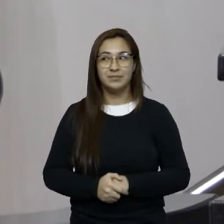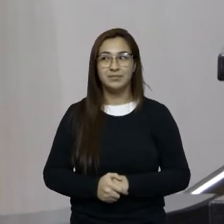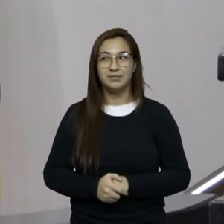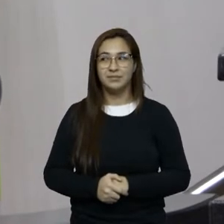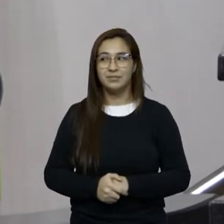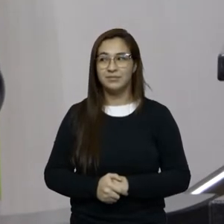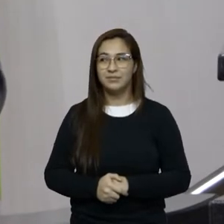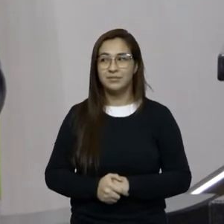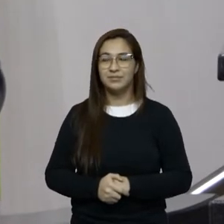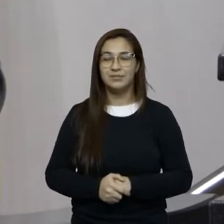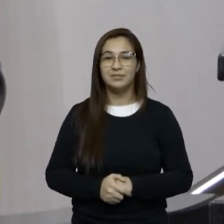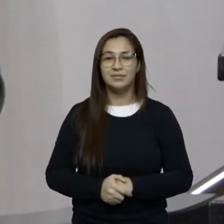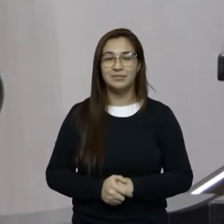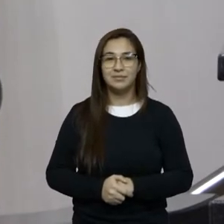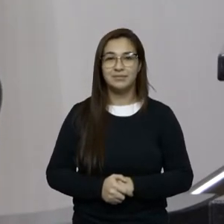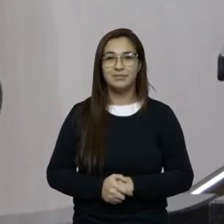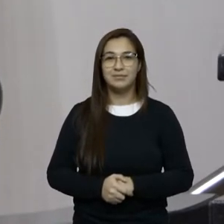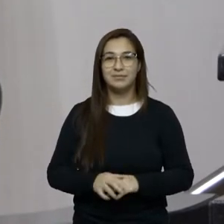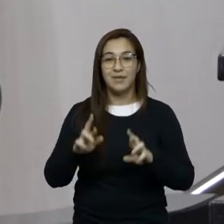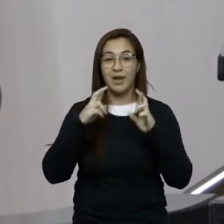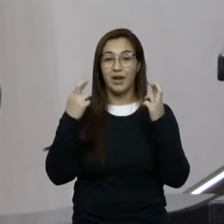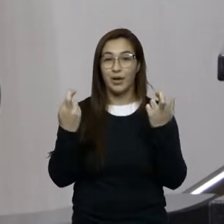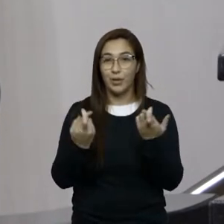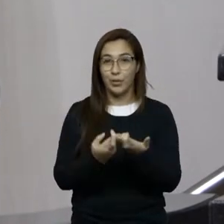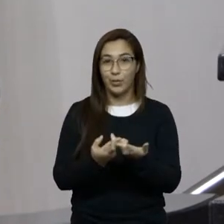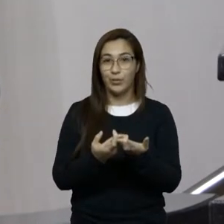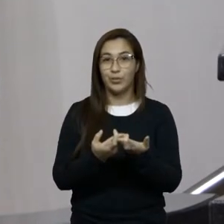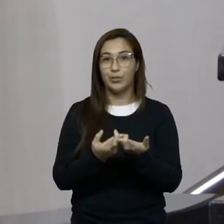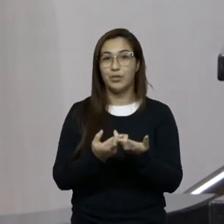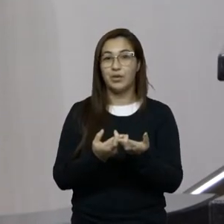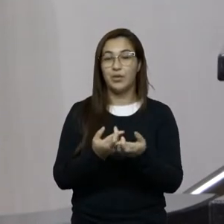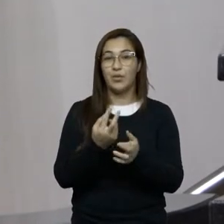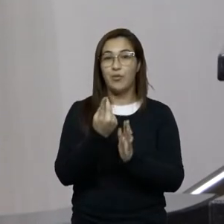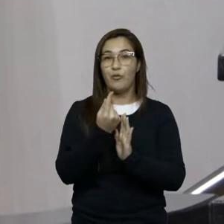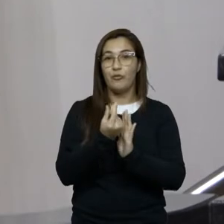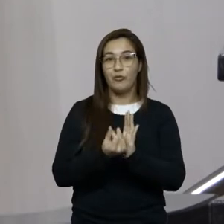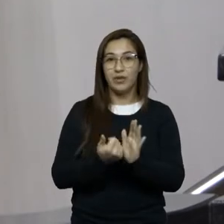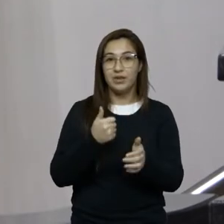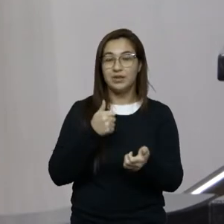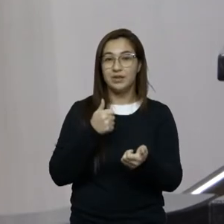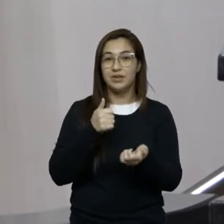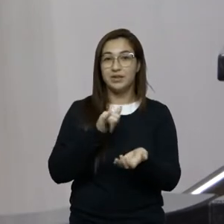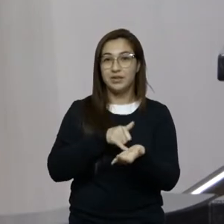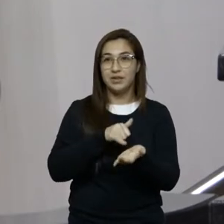da sessão ordinária da comissão de Finanças e tributação